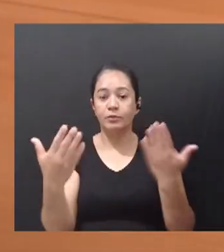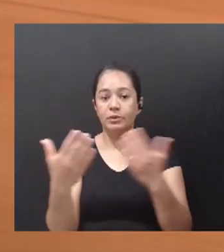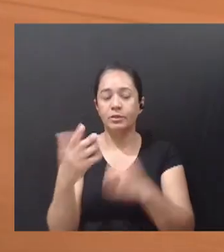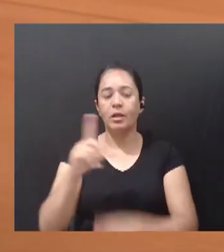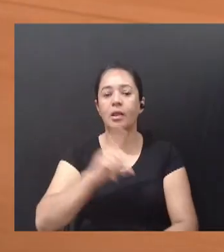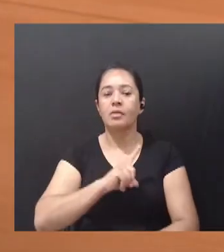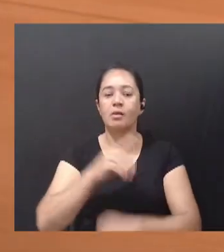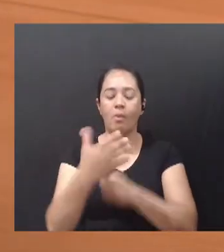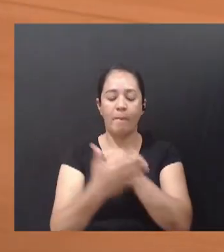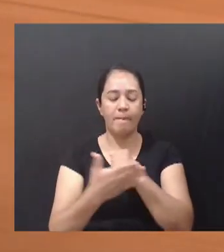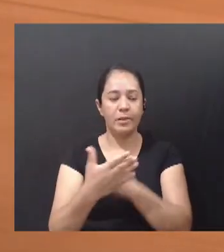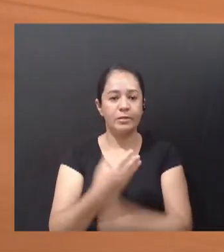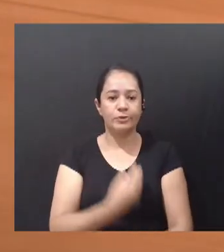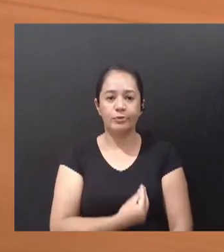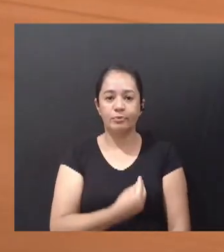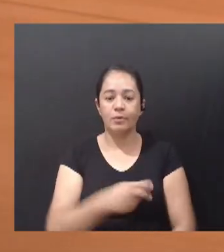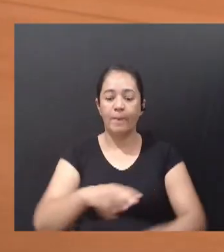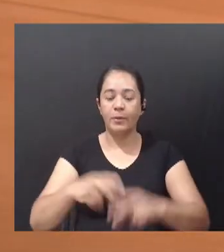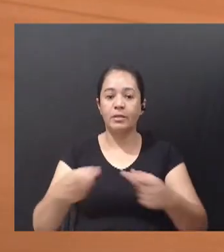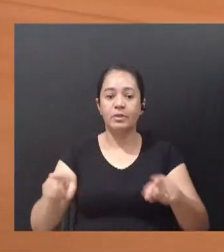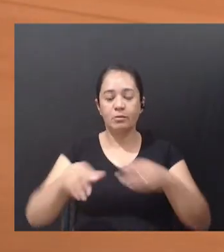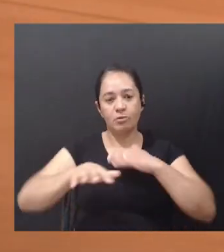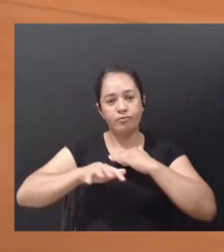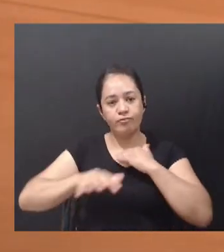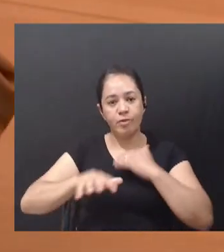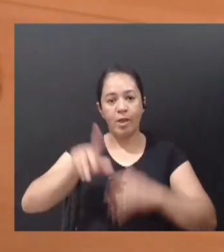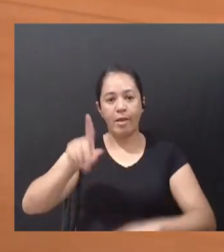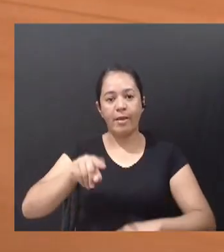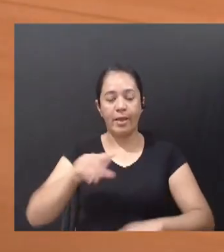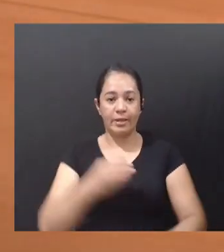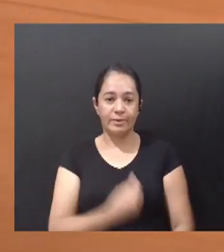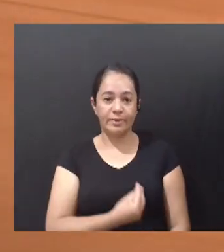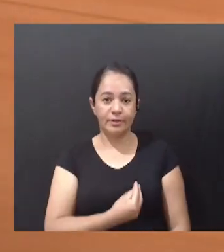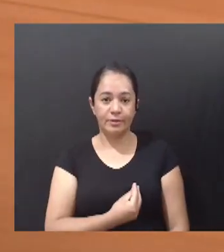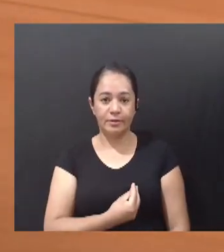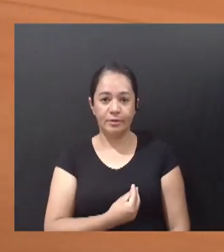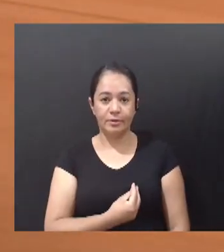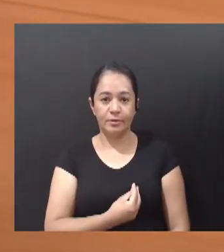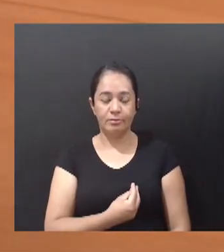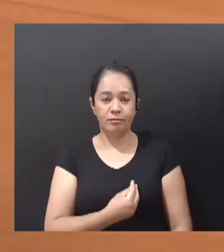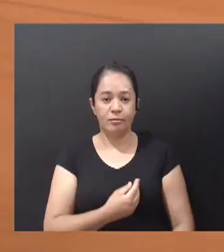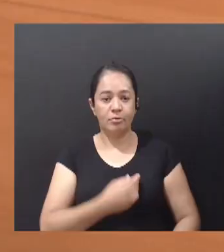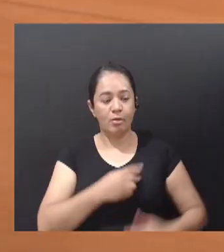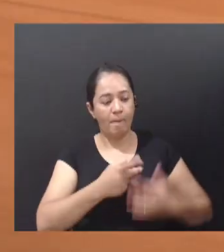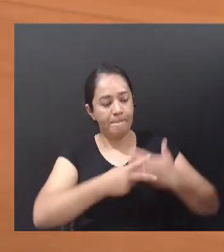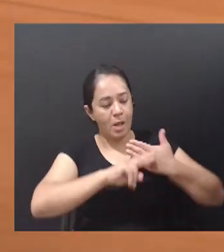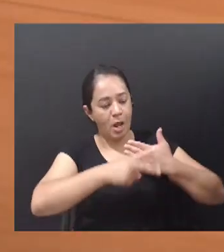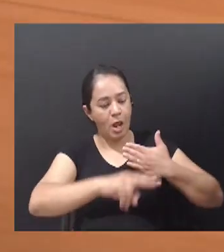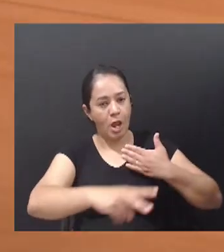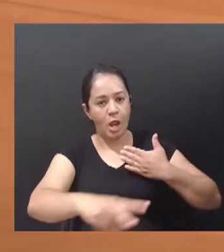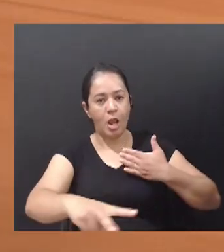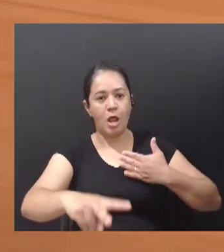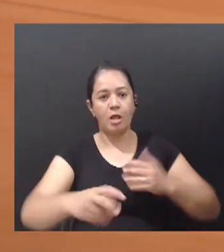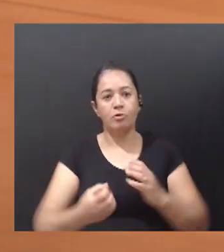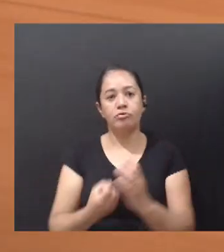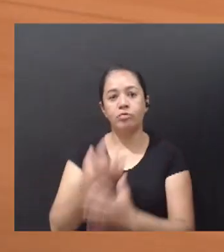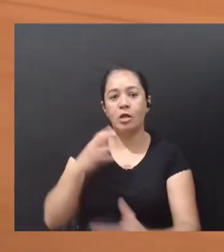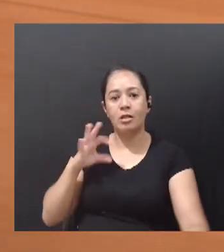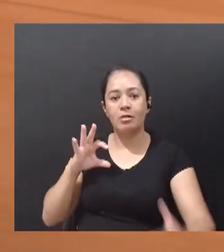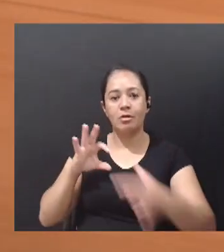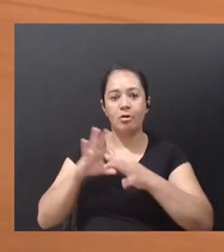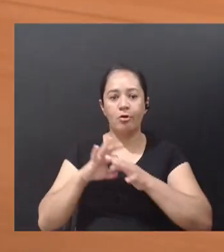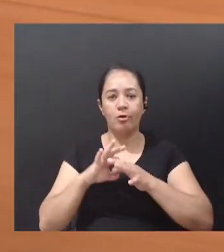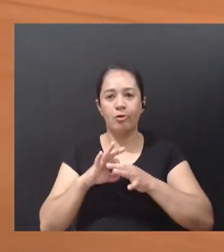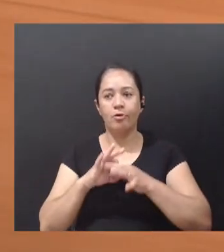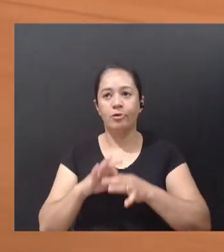Então o hip hop, ele é essa vida, né? Que vai impactando outras e vai criando essas conexões,